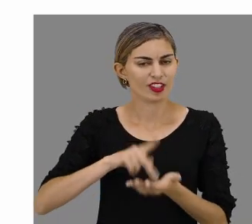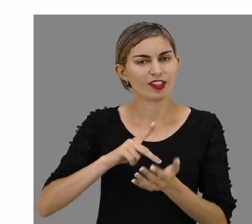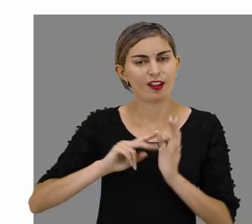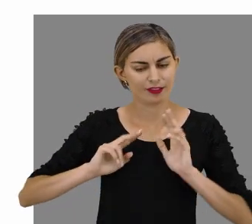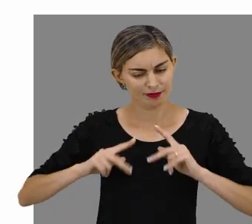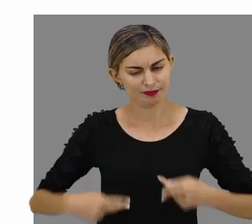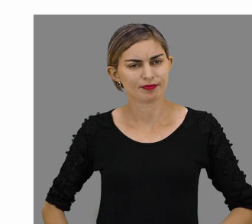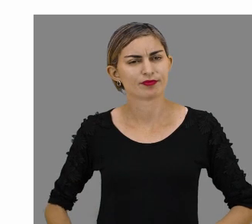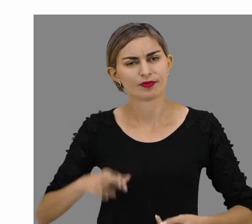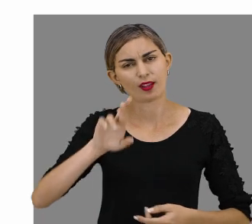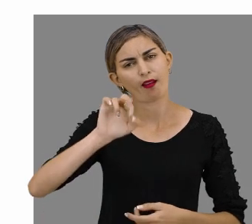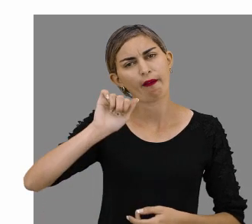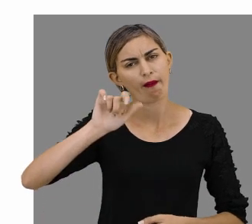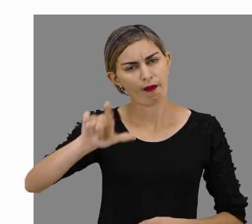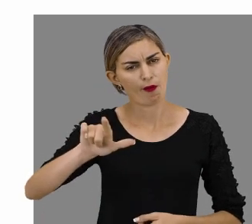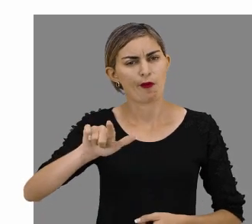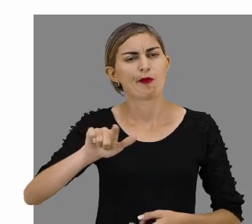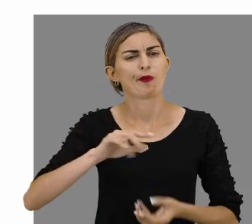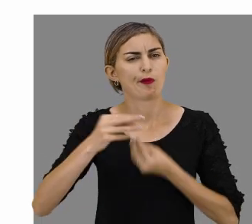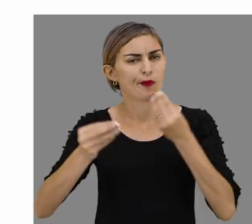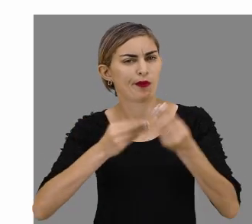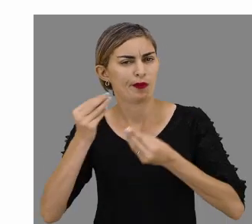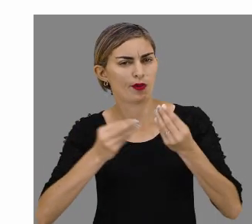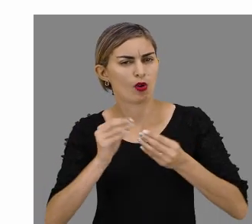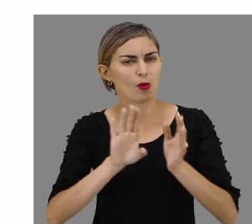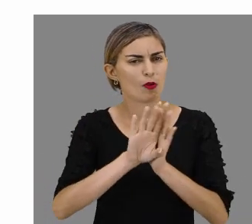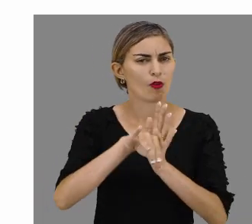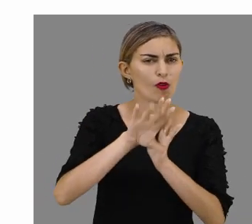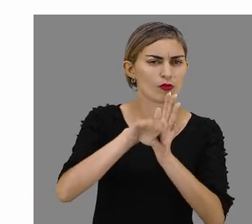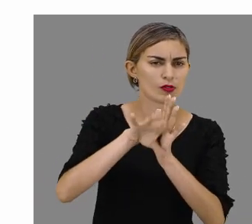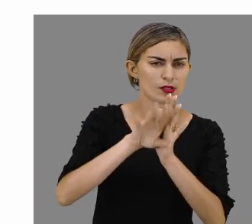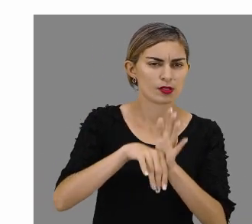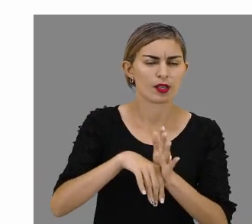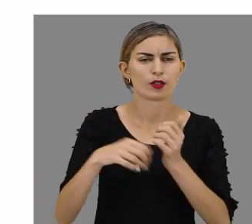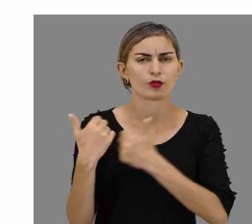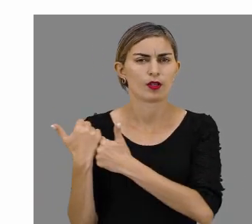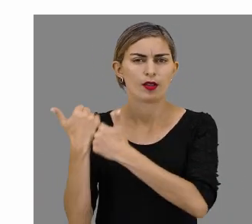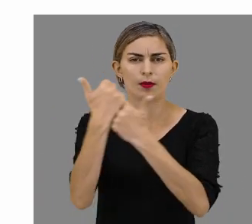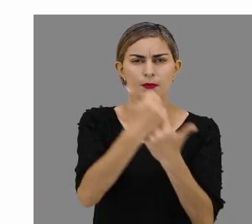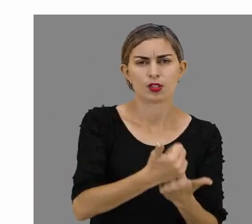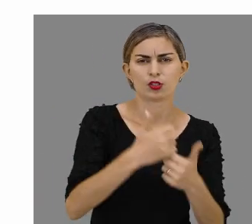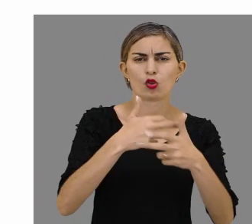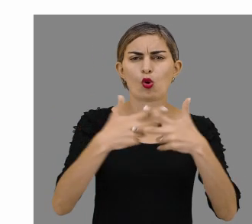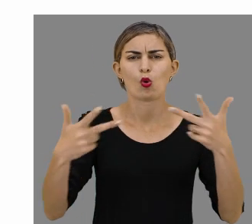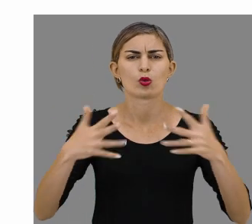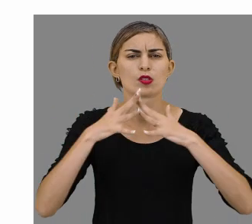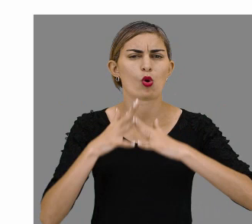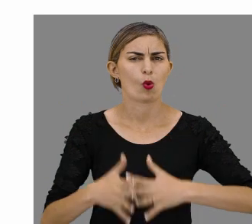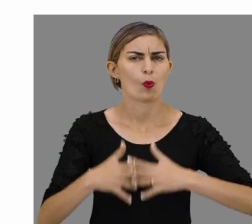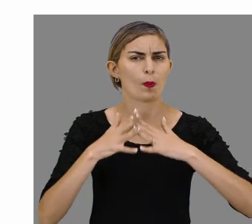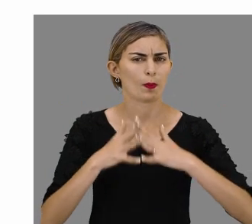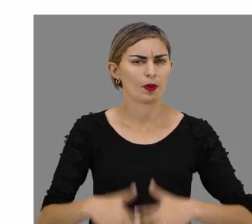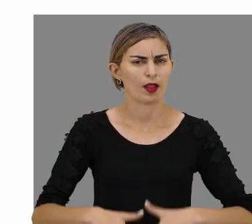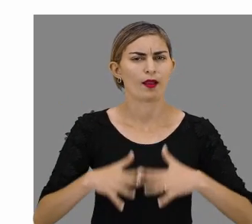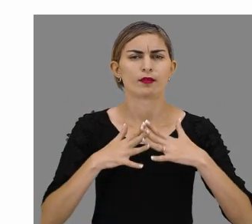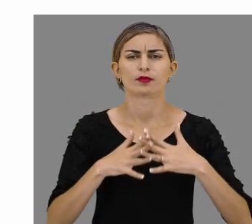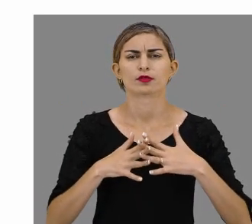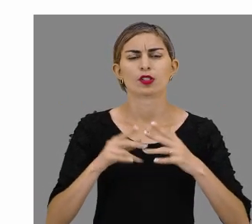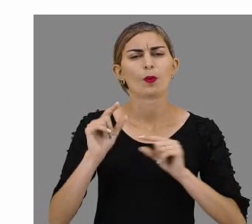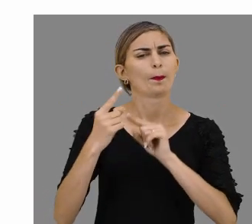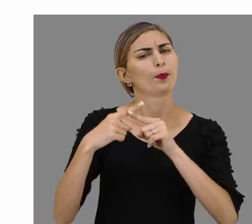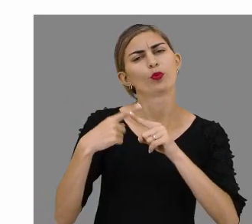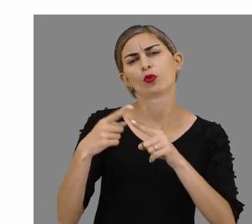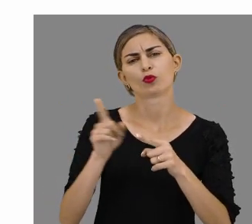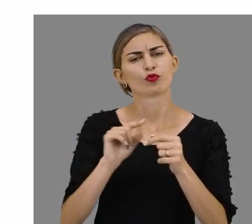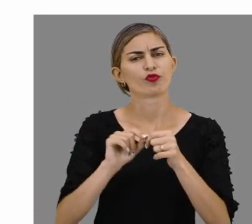real. Usamos abstrações, simplificações de conceitos que representam coisas mais complexas. Então, por que